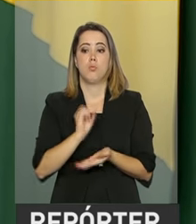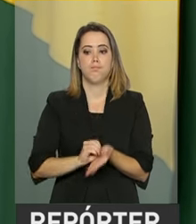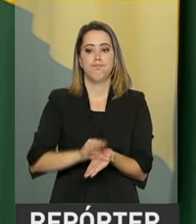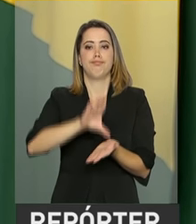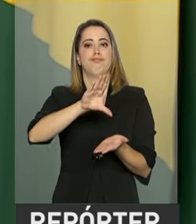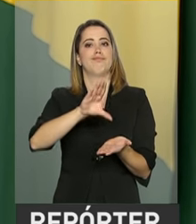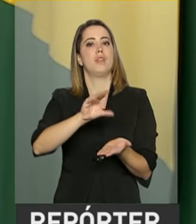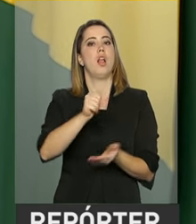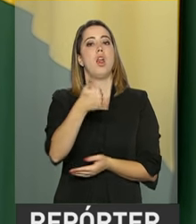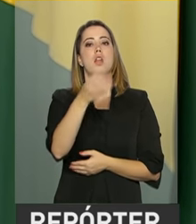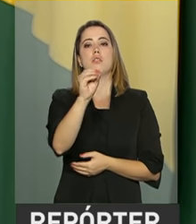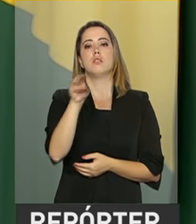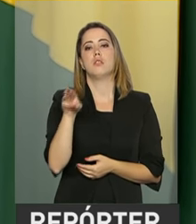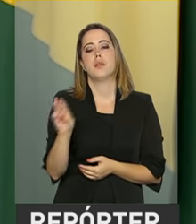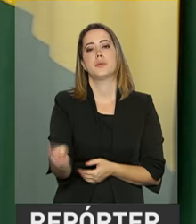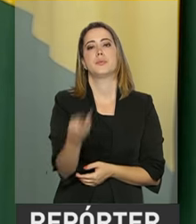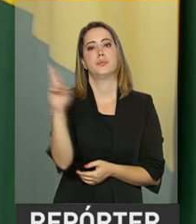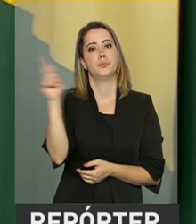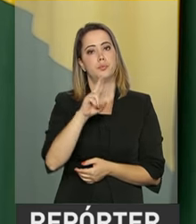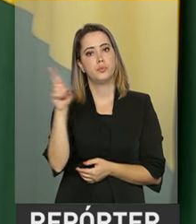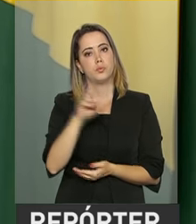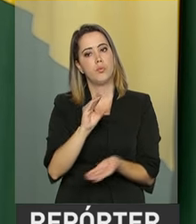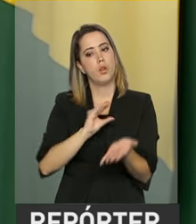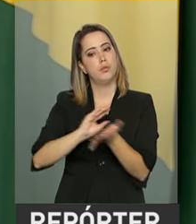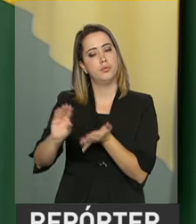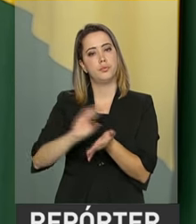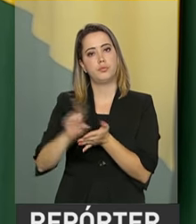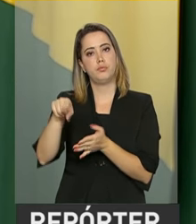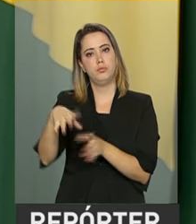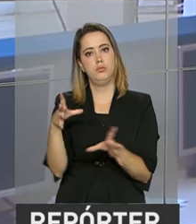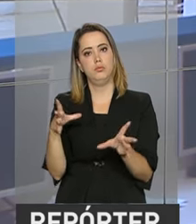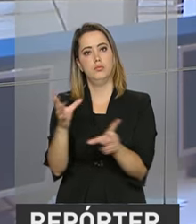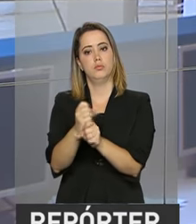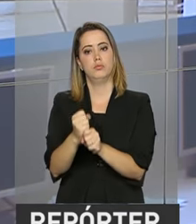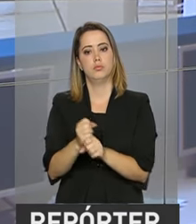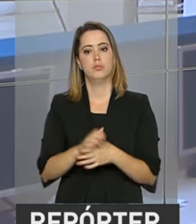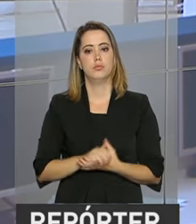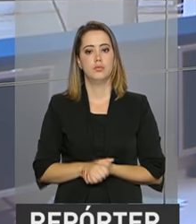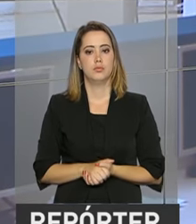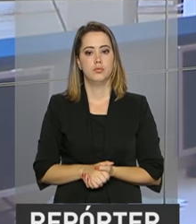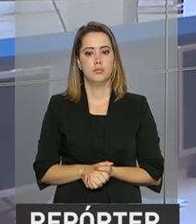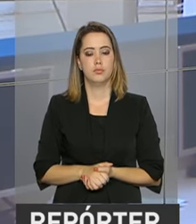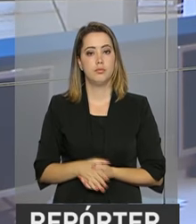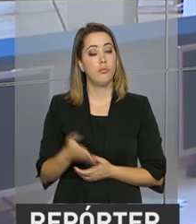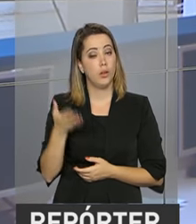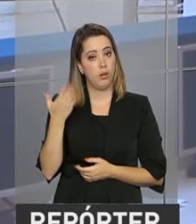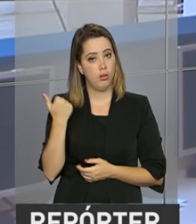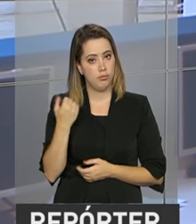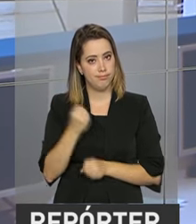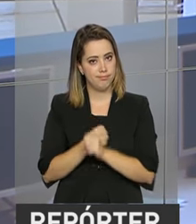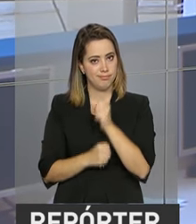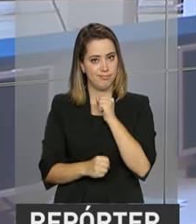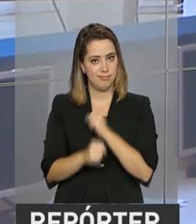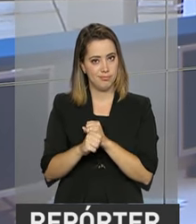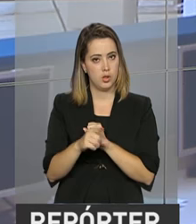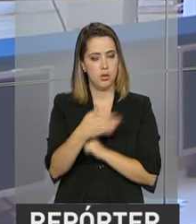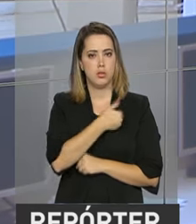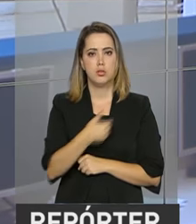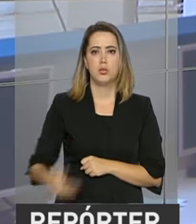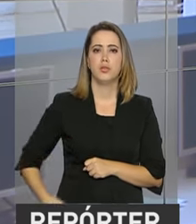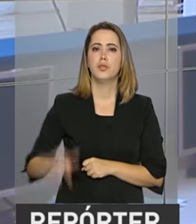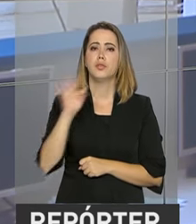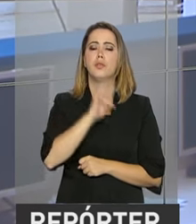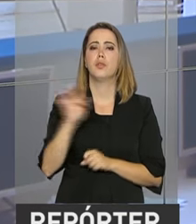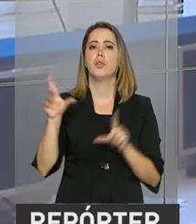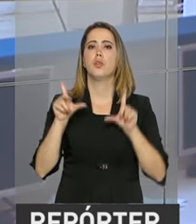10 bilhões de reais a verba para este orçamento. No ano passado, o governo federal conseguiu reduzir